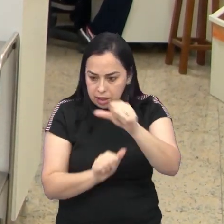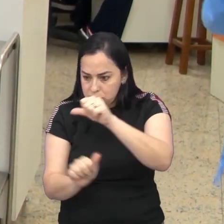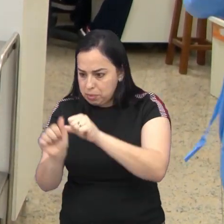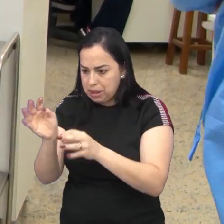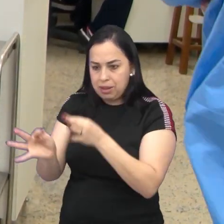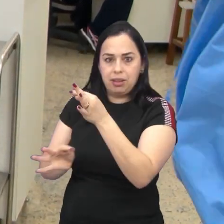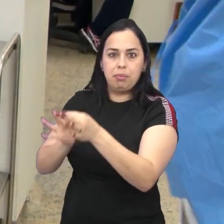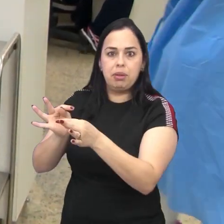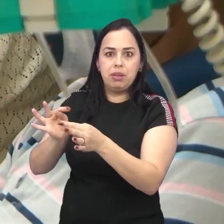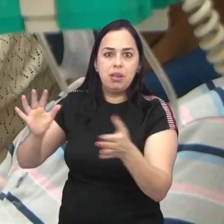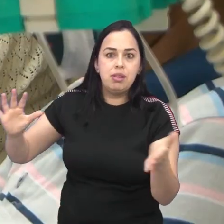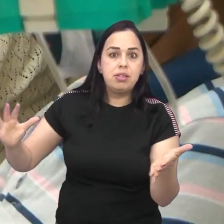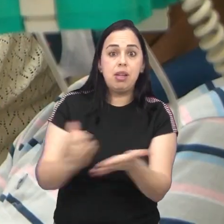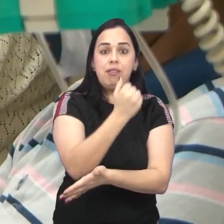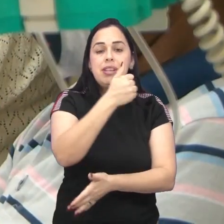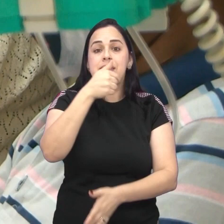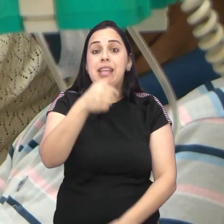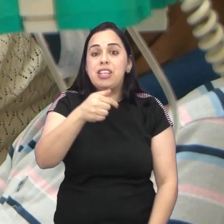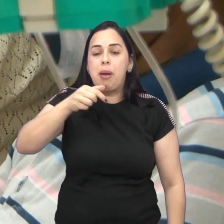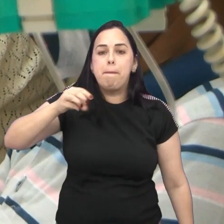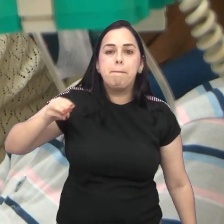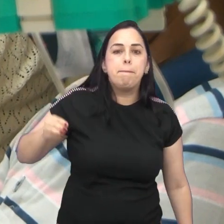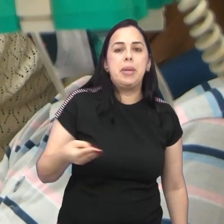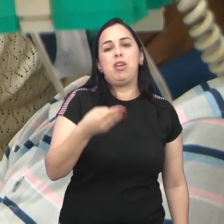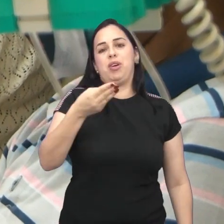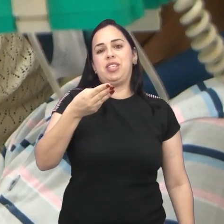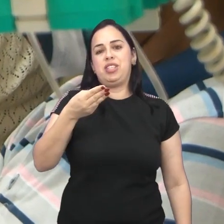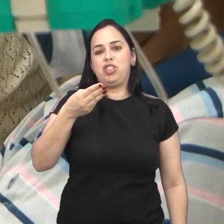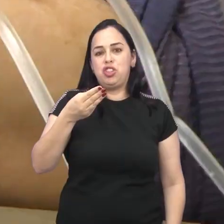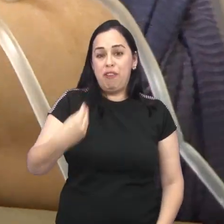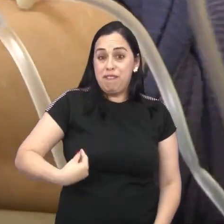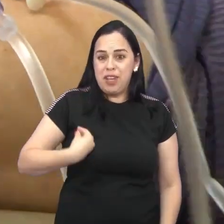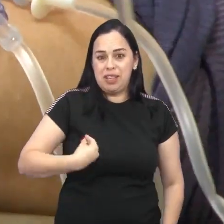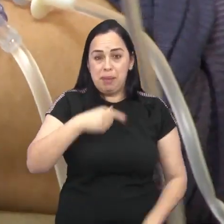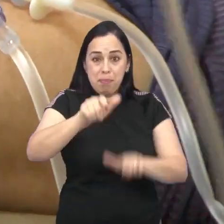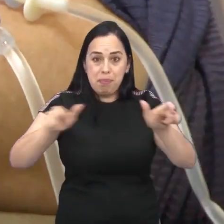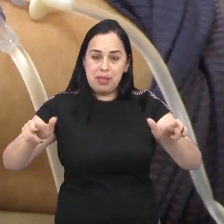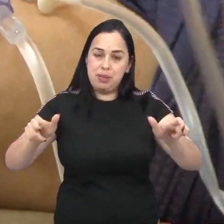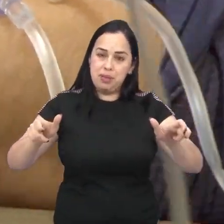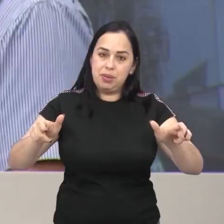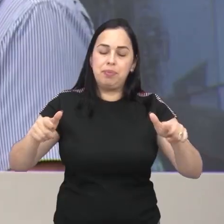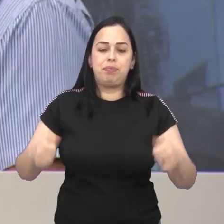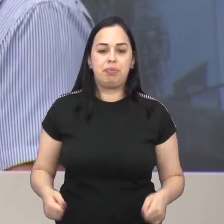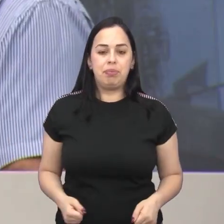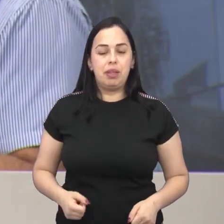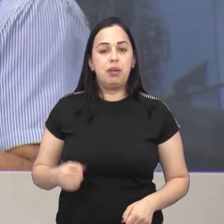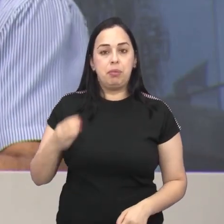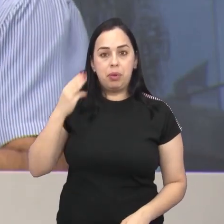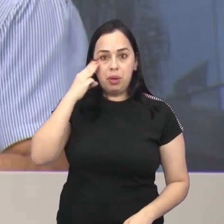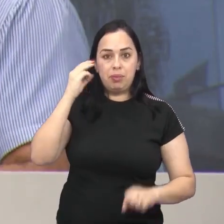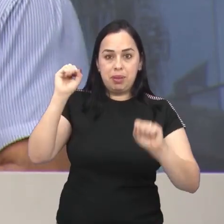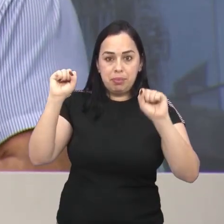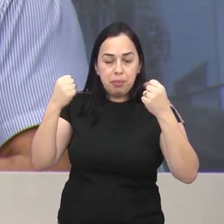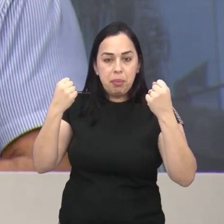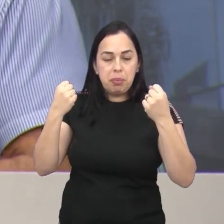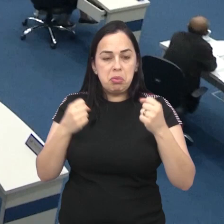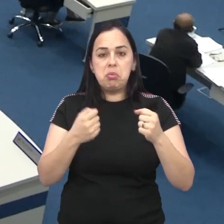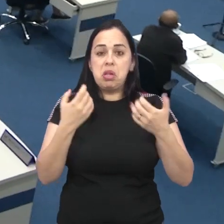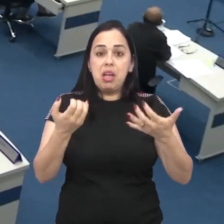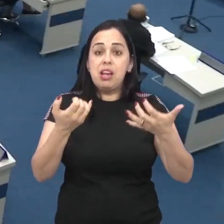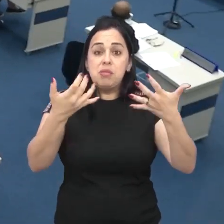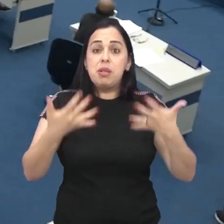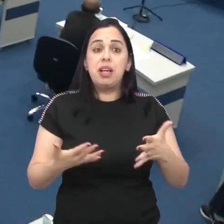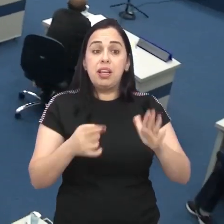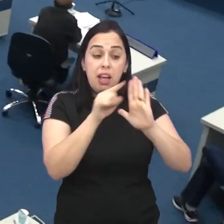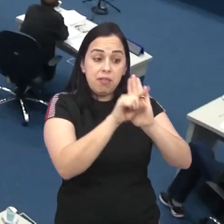ações preventivas pode salvar 7 milhões de vidas até 2030. Para o vereador Marcão da Academia,